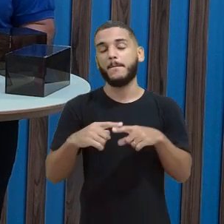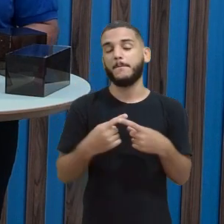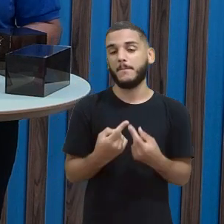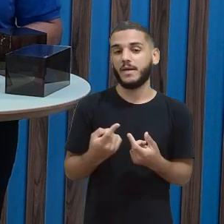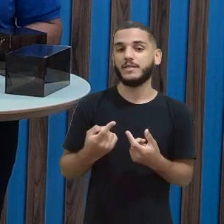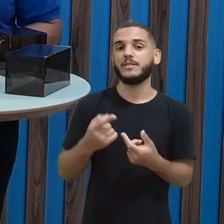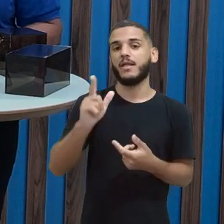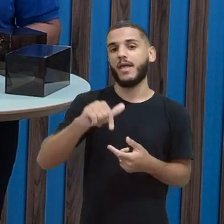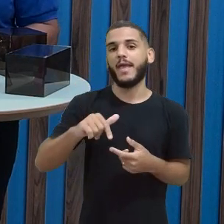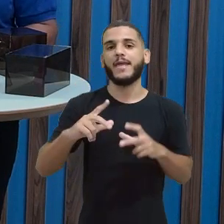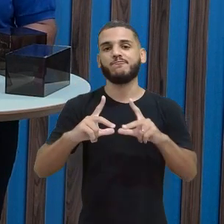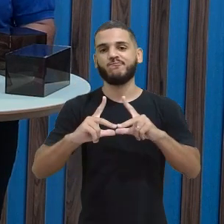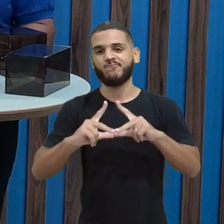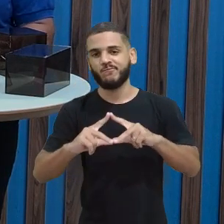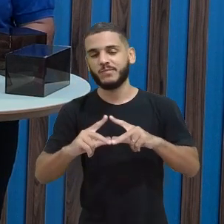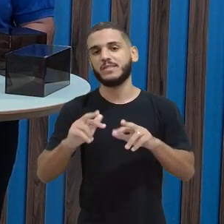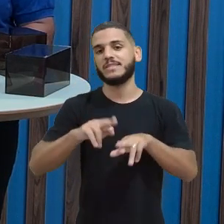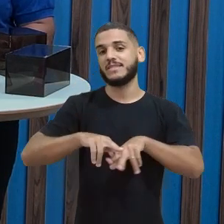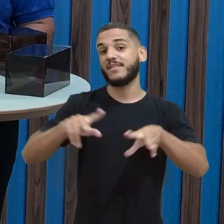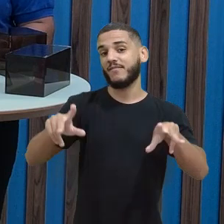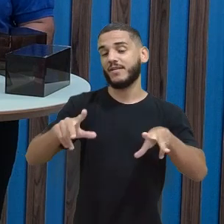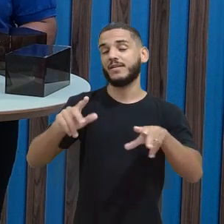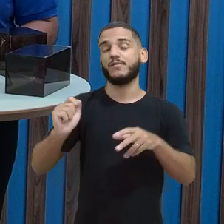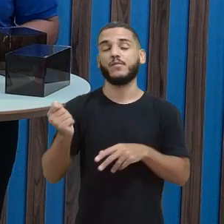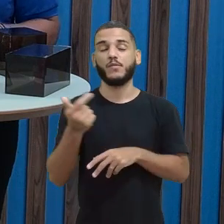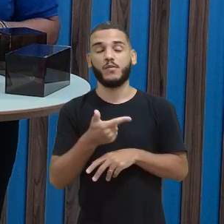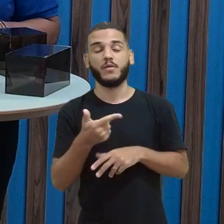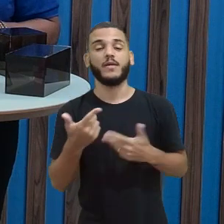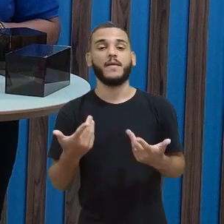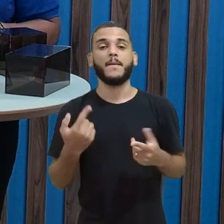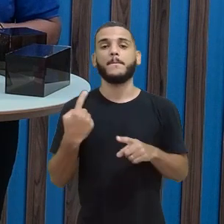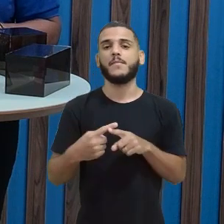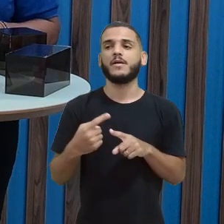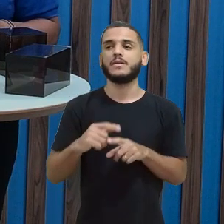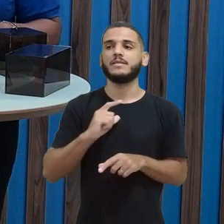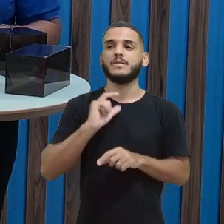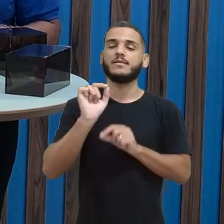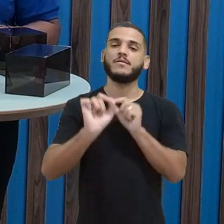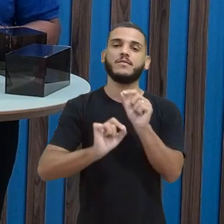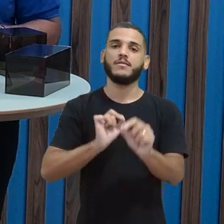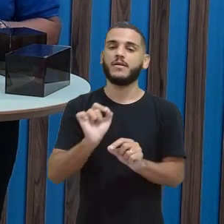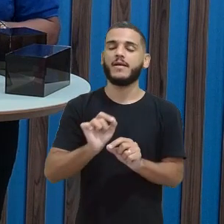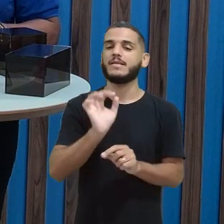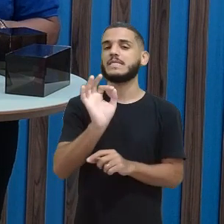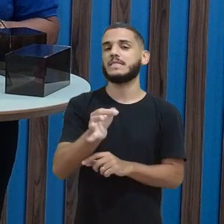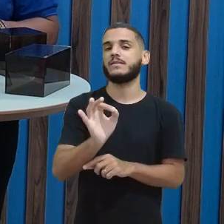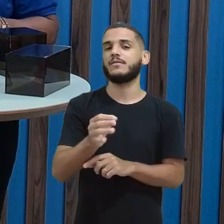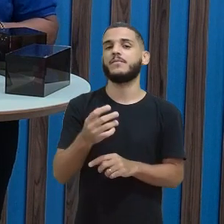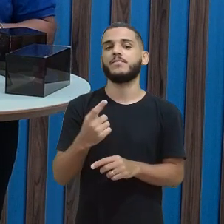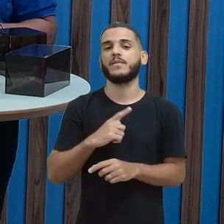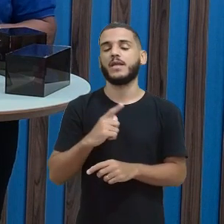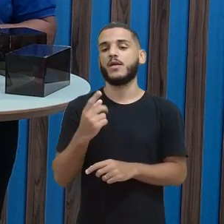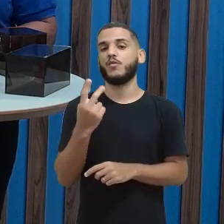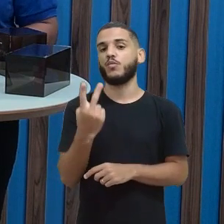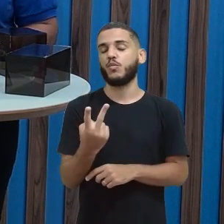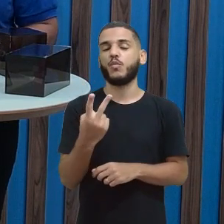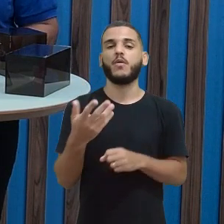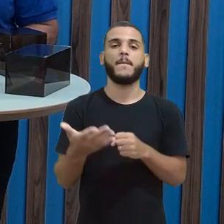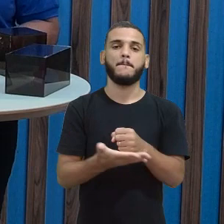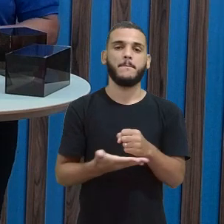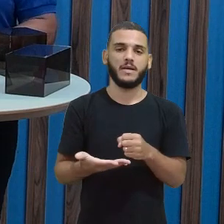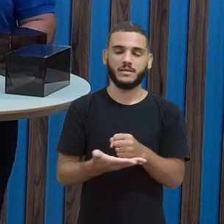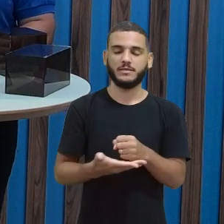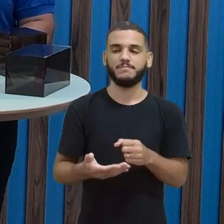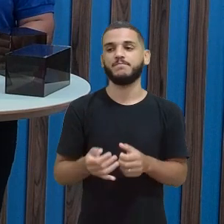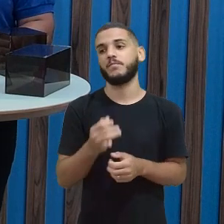prismas, eles são diferentes das pirâmides, porque eles têm exatamente duas bases.